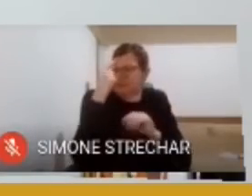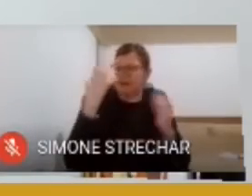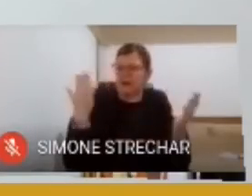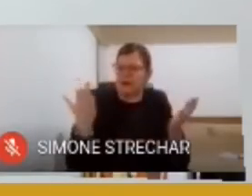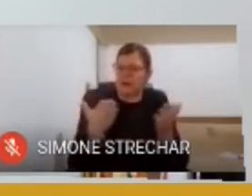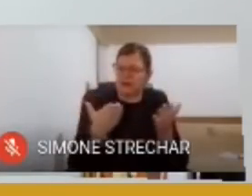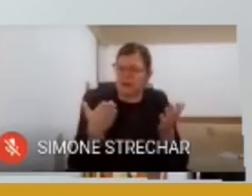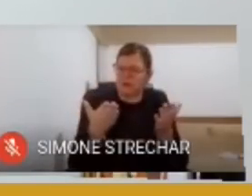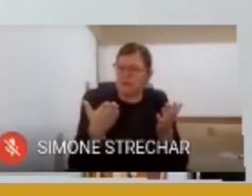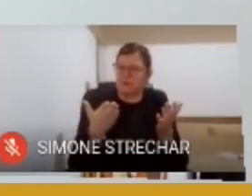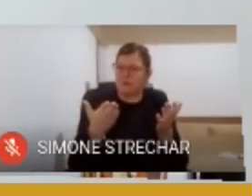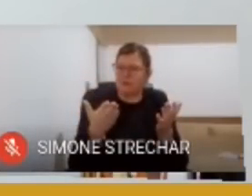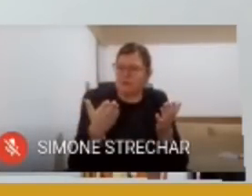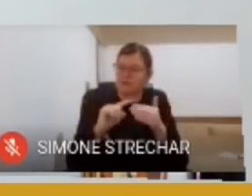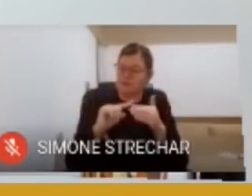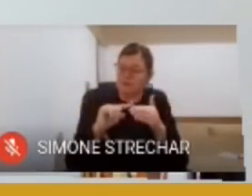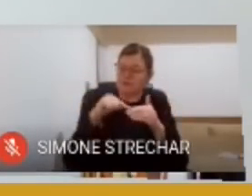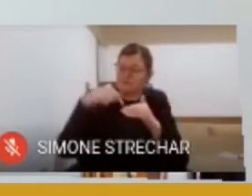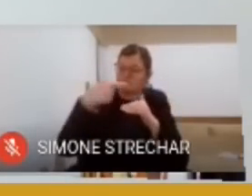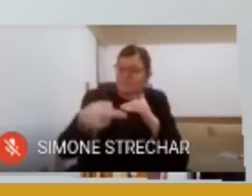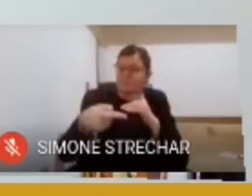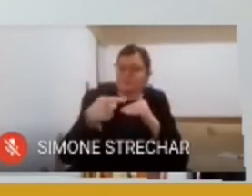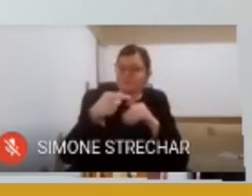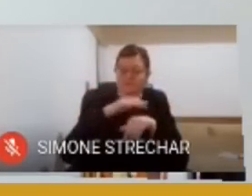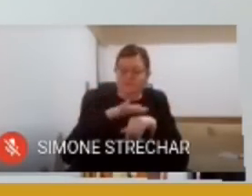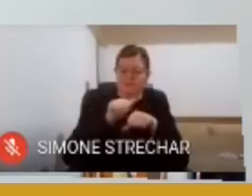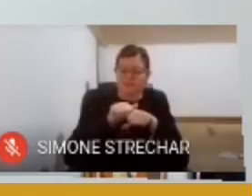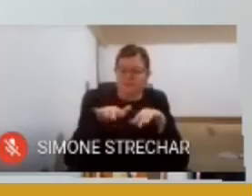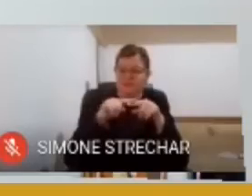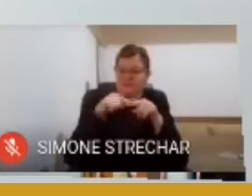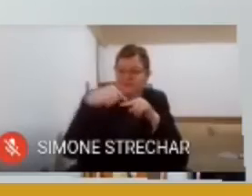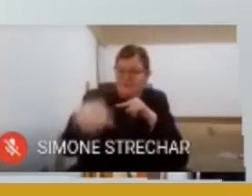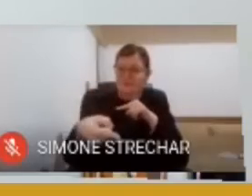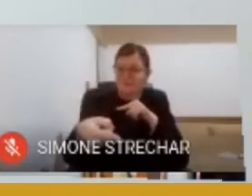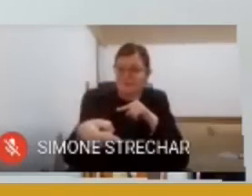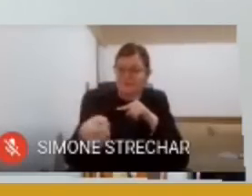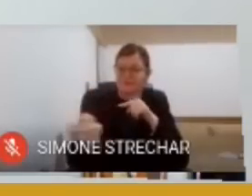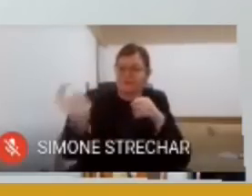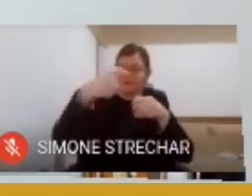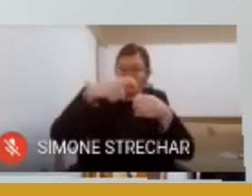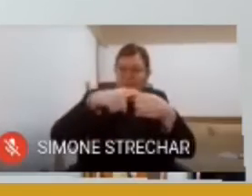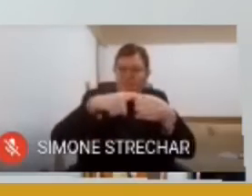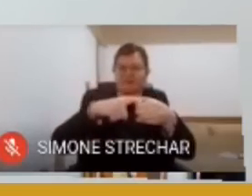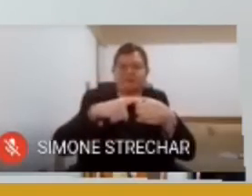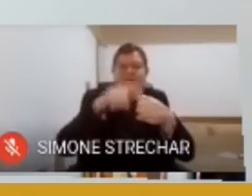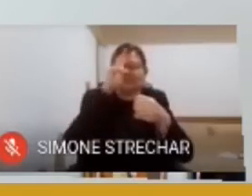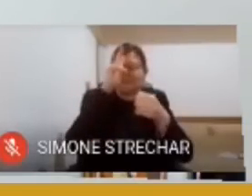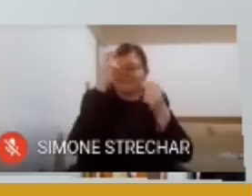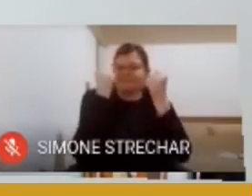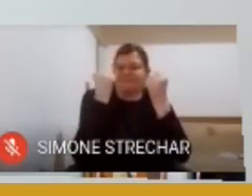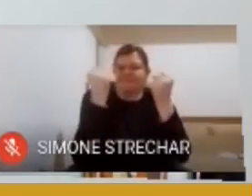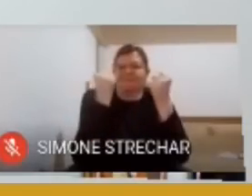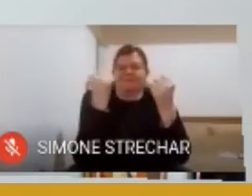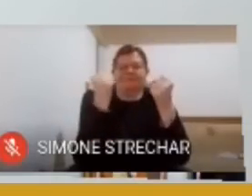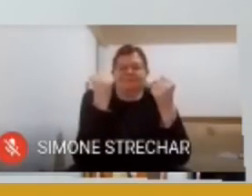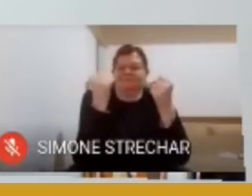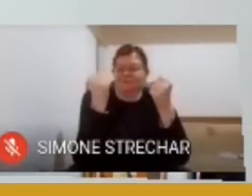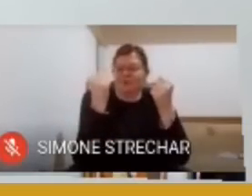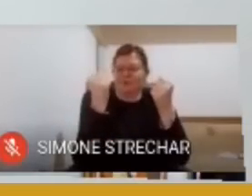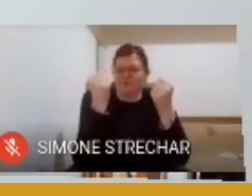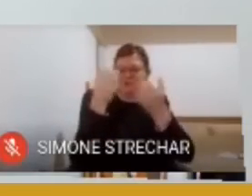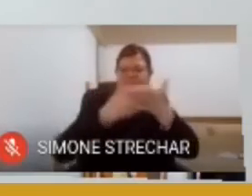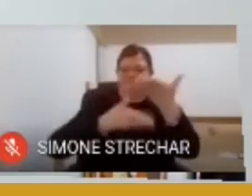relação professor e aluno, professor-aluna, ela vai se dar, eu imagino que de uma forma muito